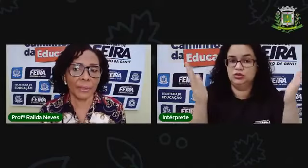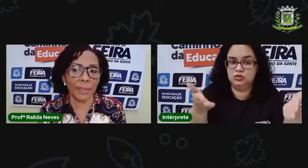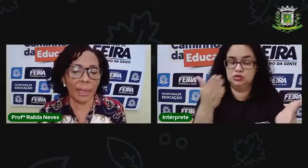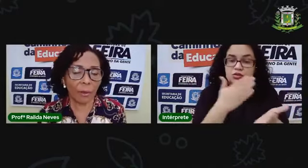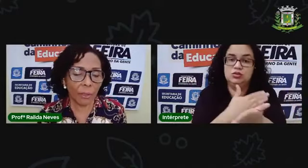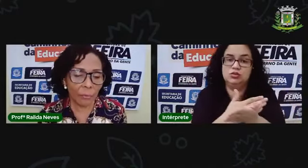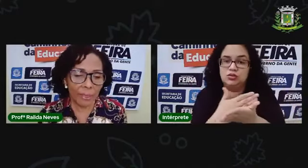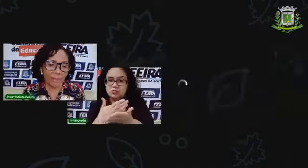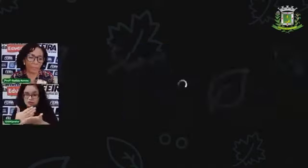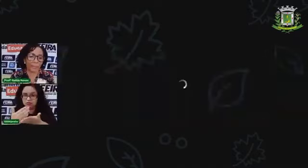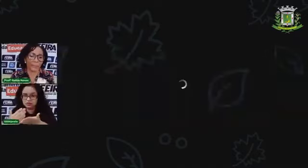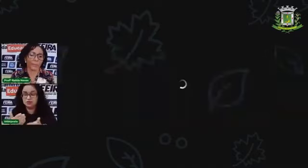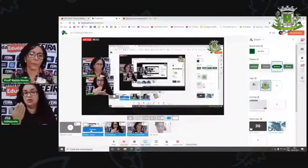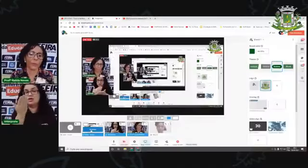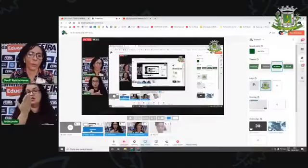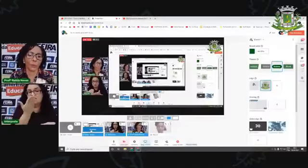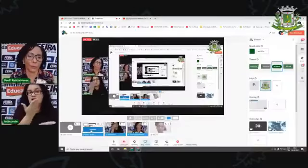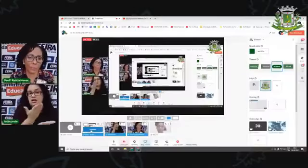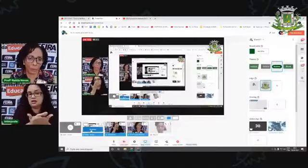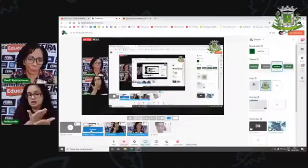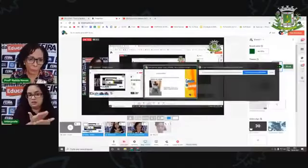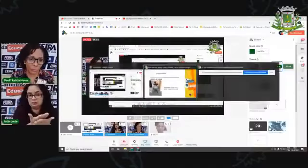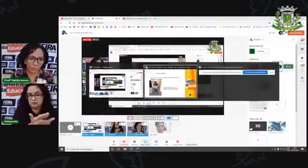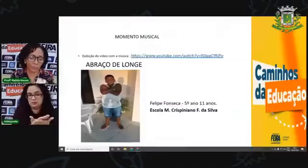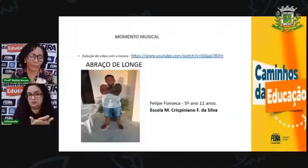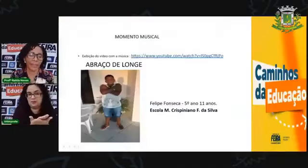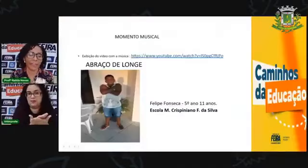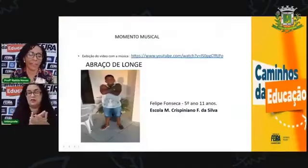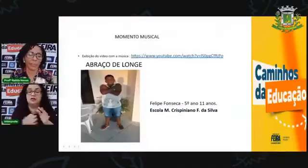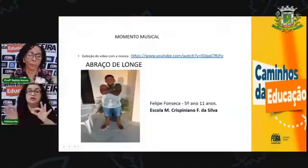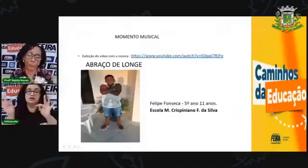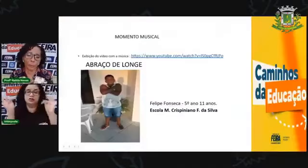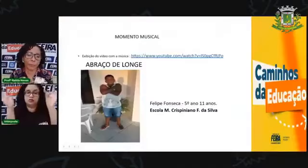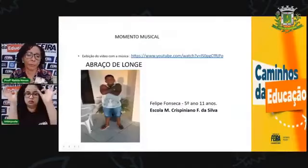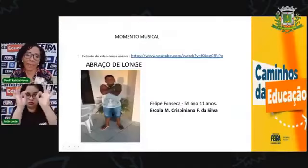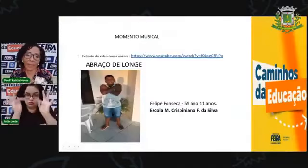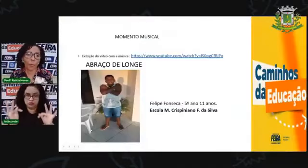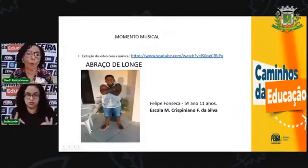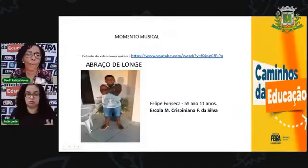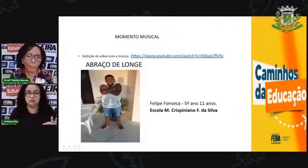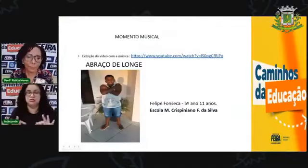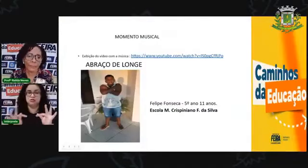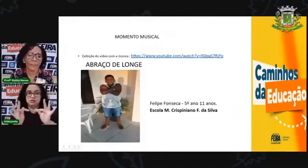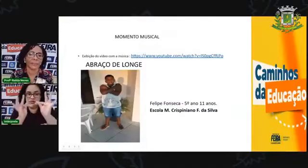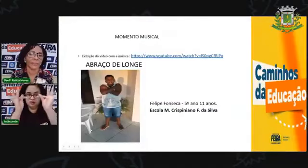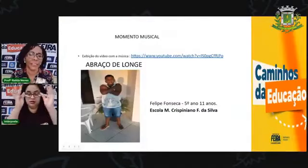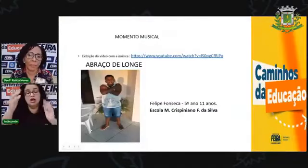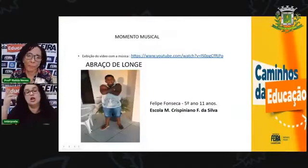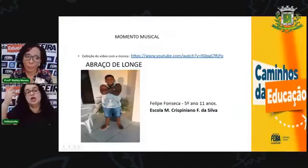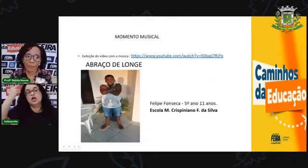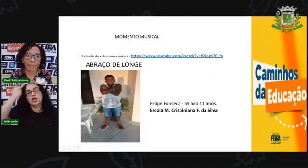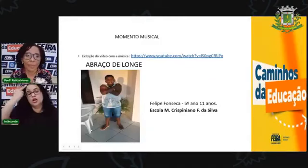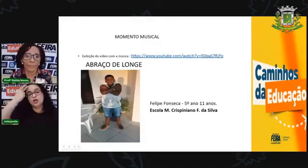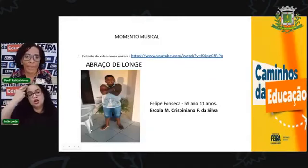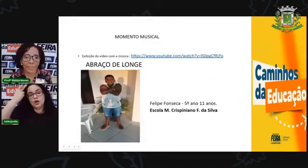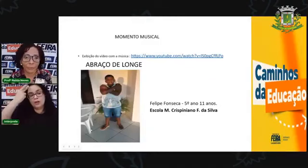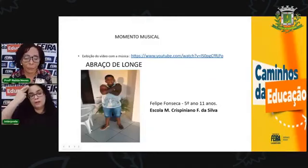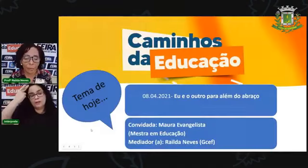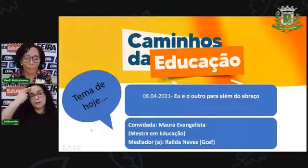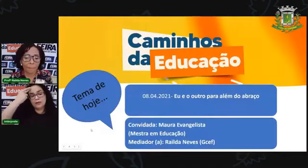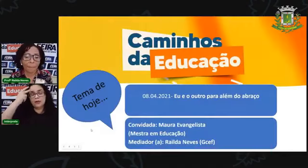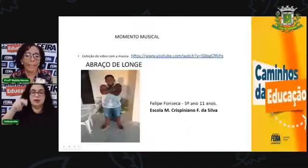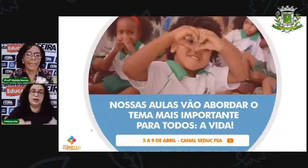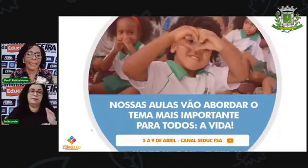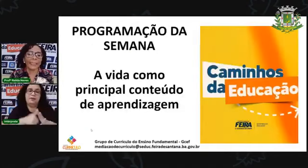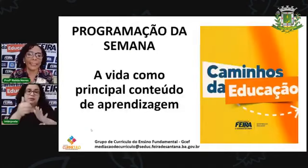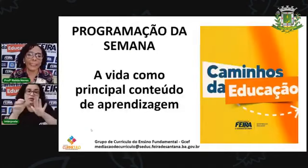iniciamos a nossa aula com as saudações, com os ajustes técnicos, bem comuns. Tempos, o primeiro slide,